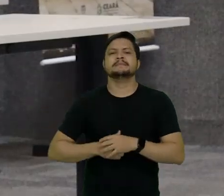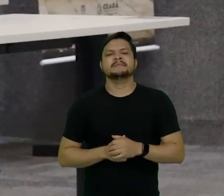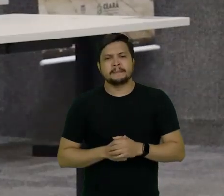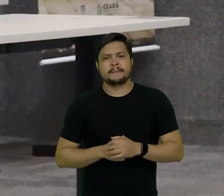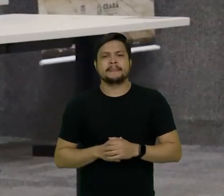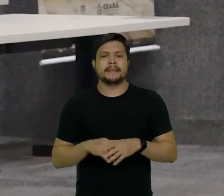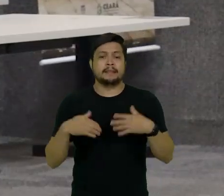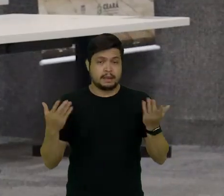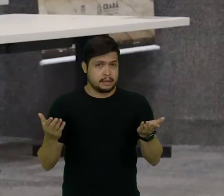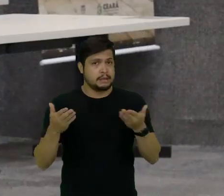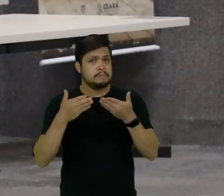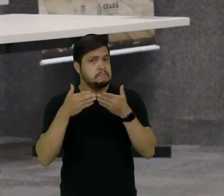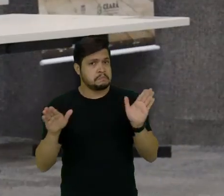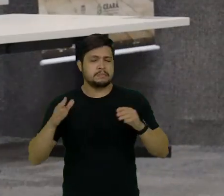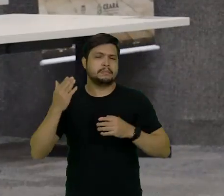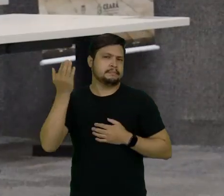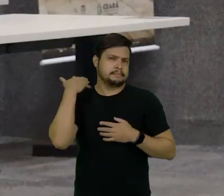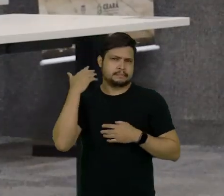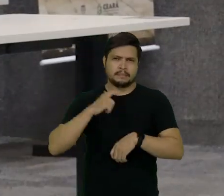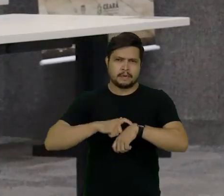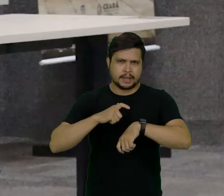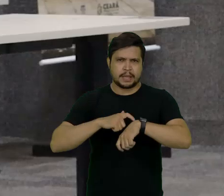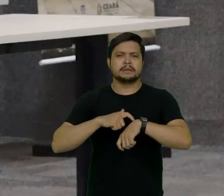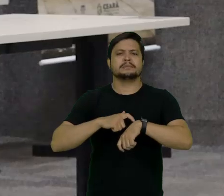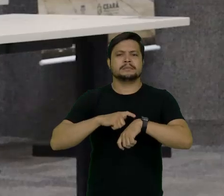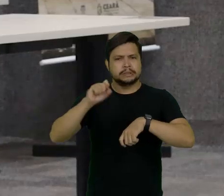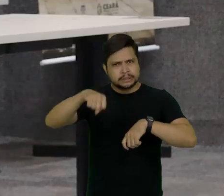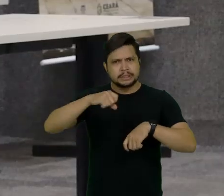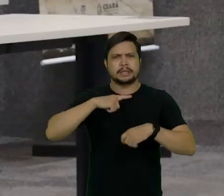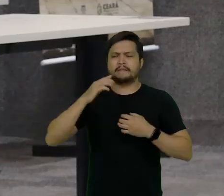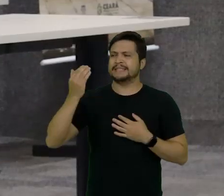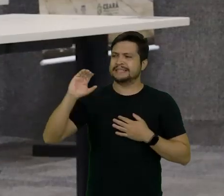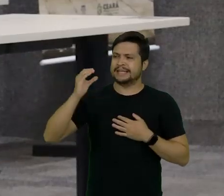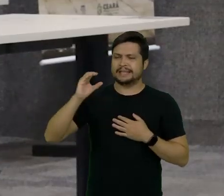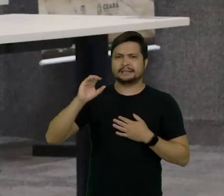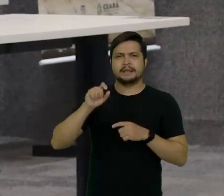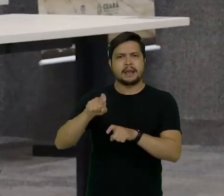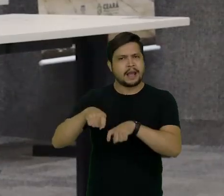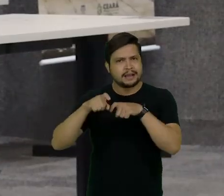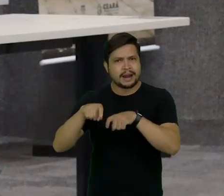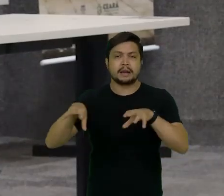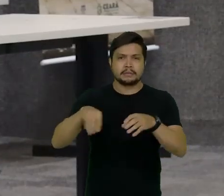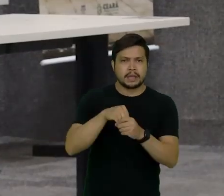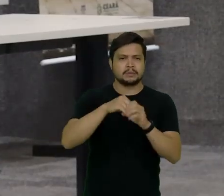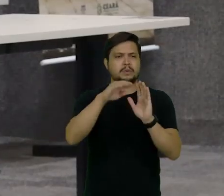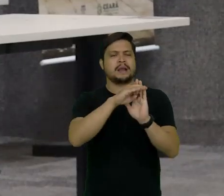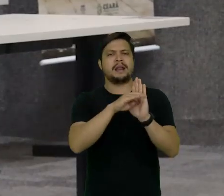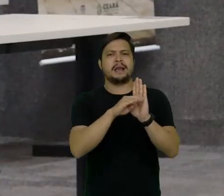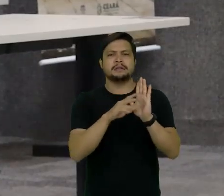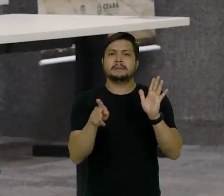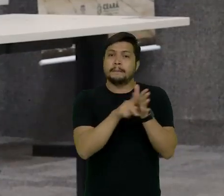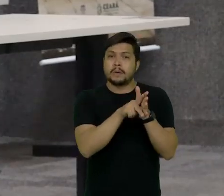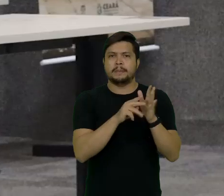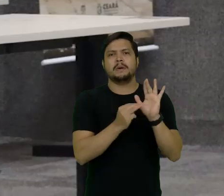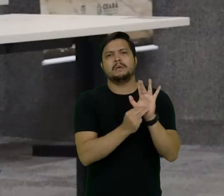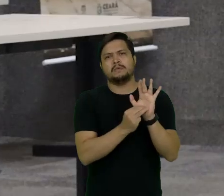um paradigma. E foi nessa abertura dessa janela que entrou as ciências agrárias para compor a grade